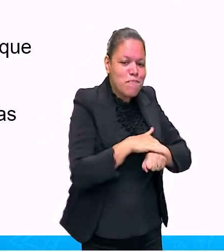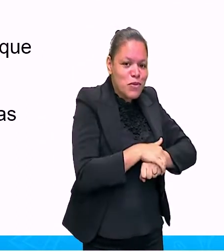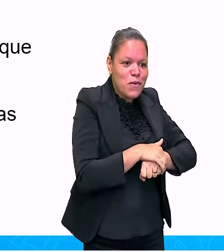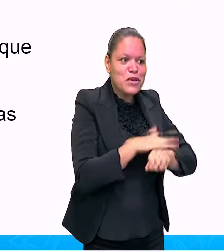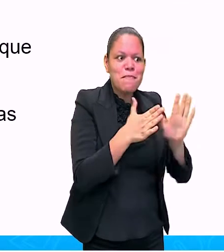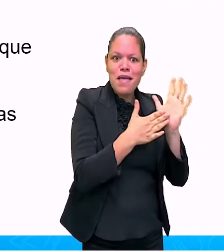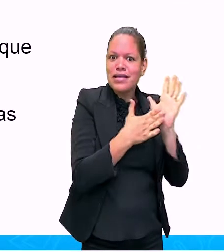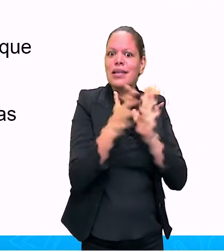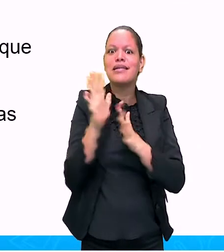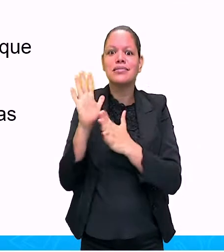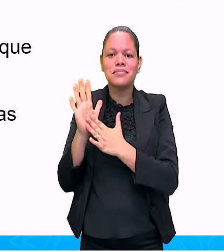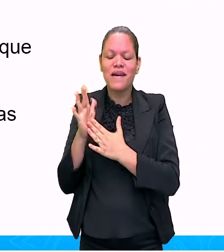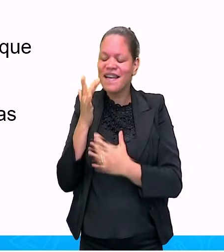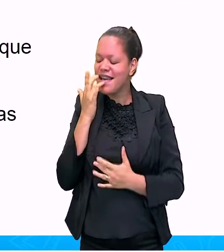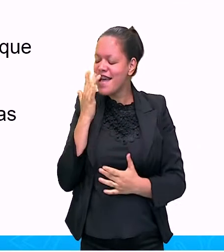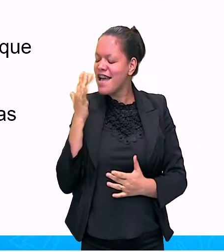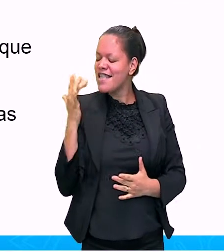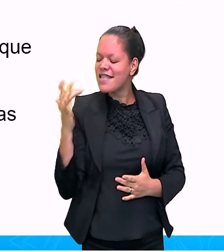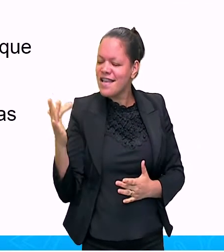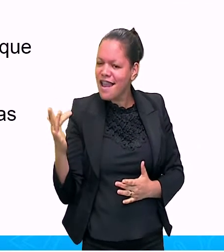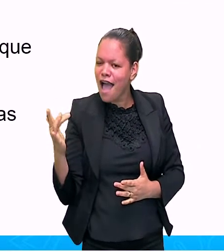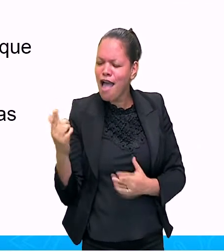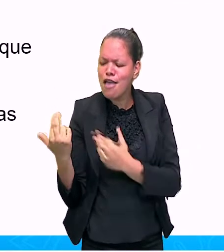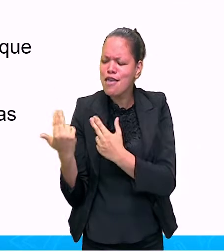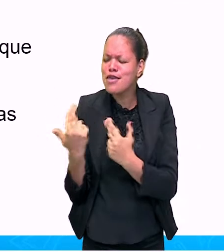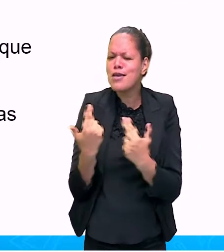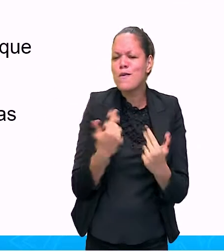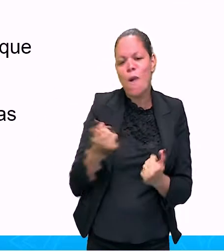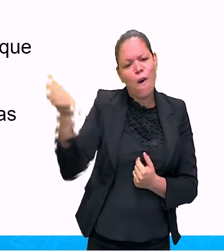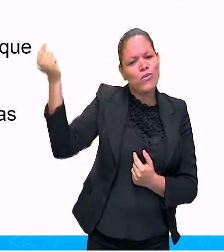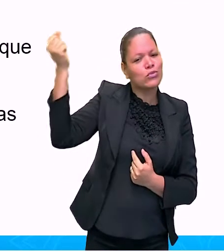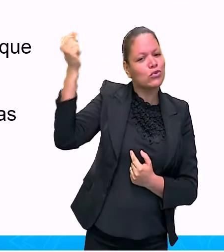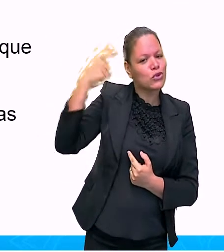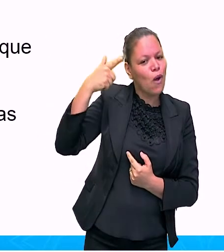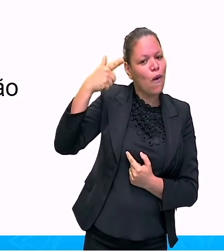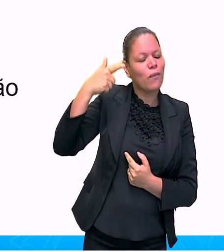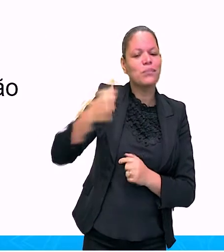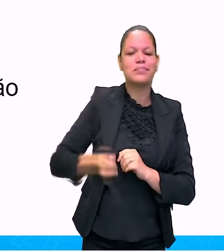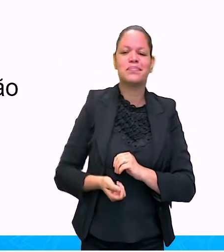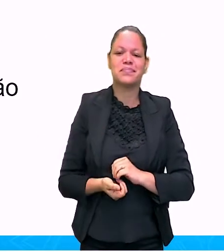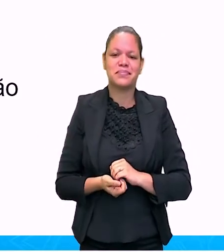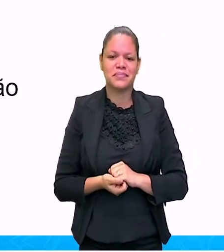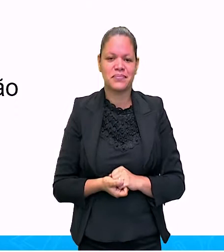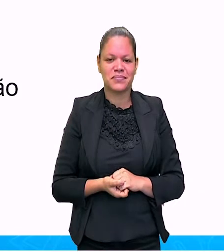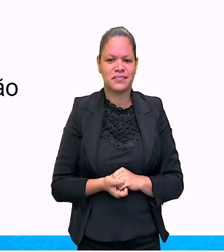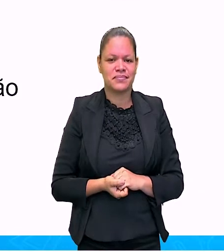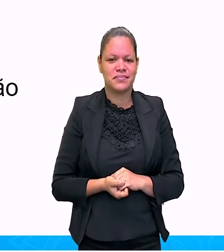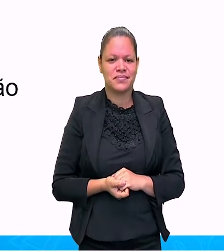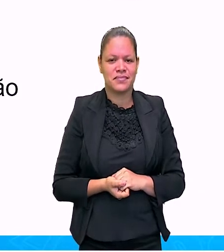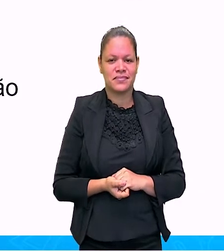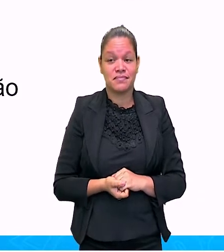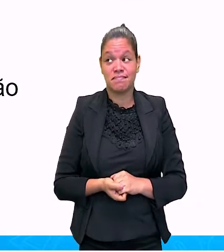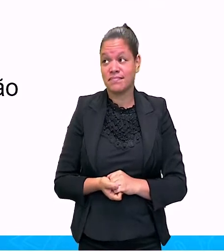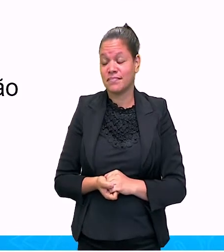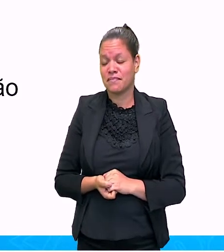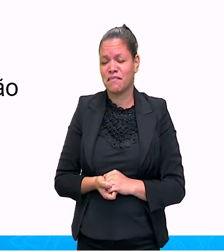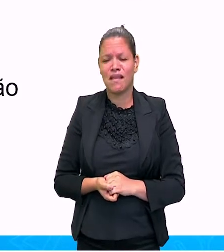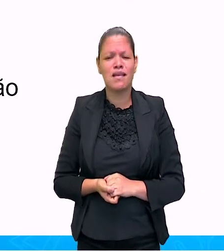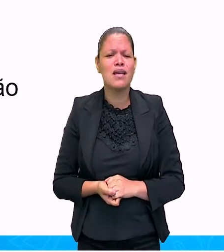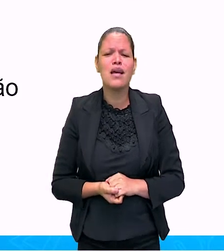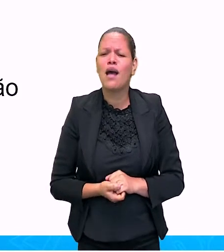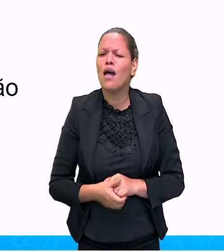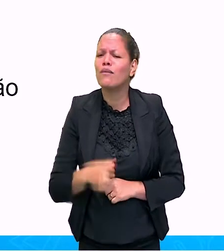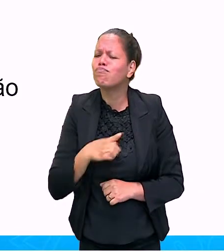mãos douradas como o sol que havia tocado. Não foi